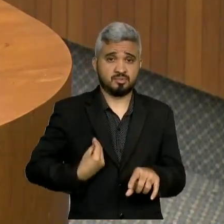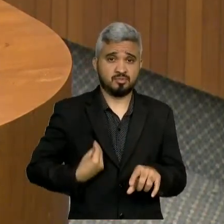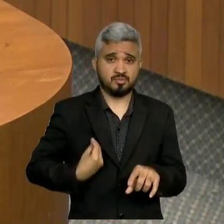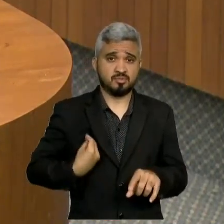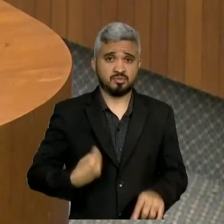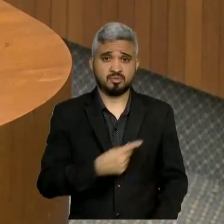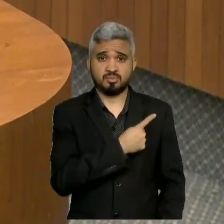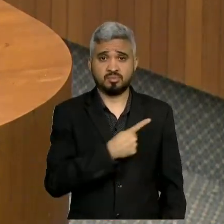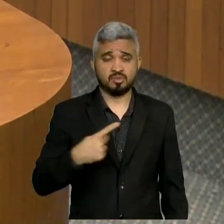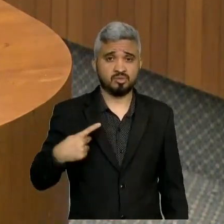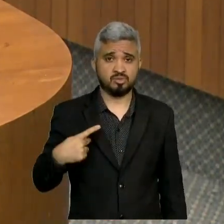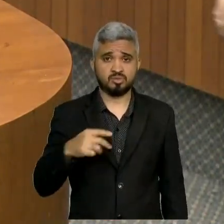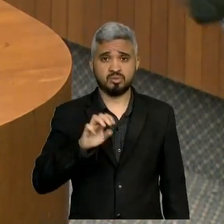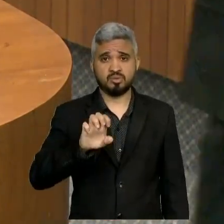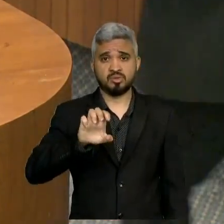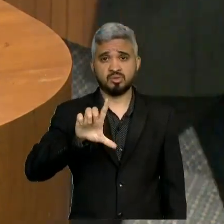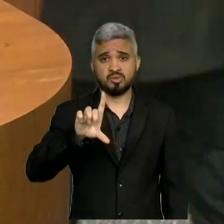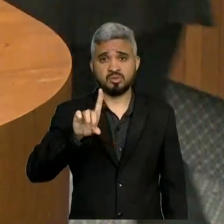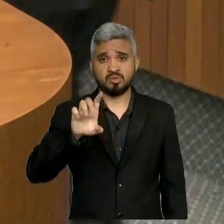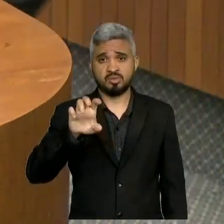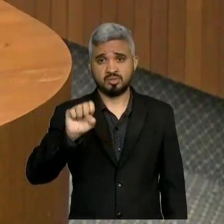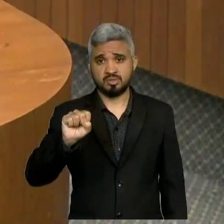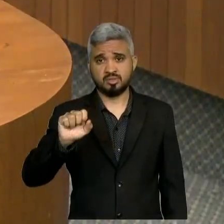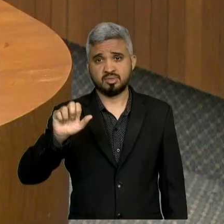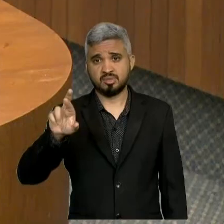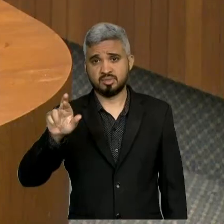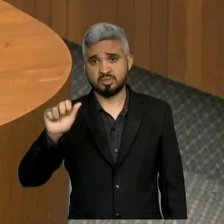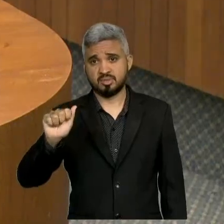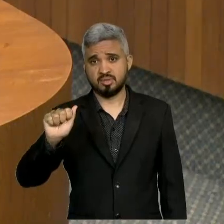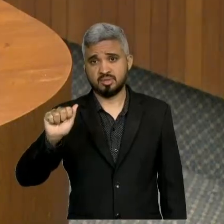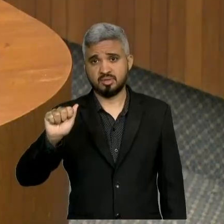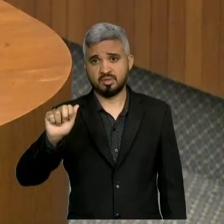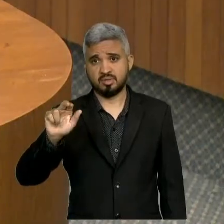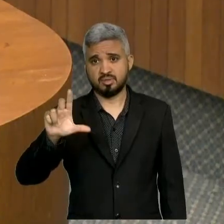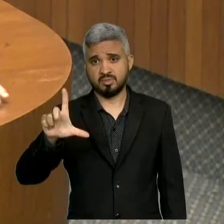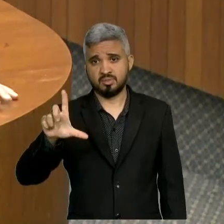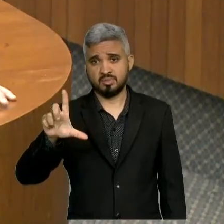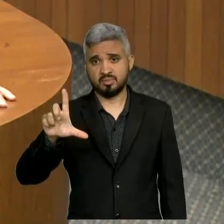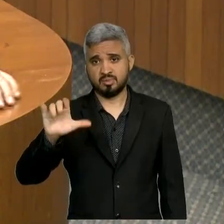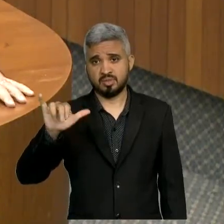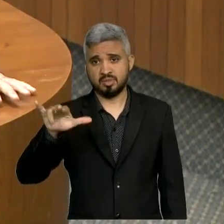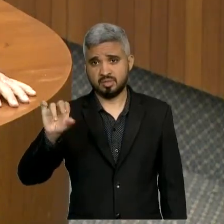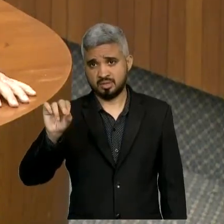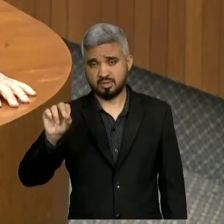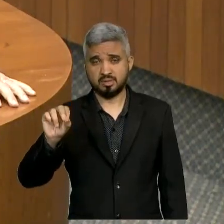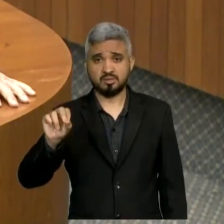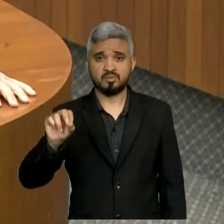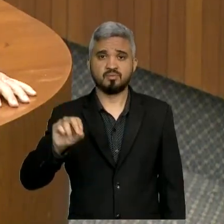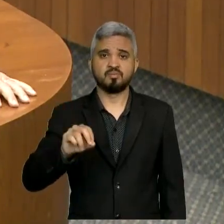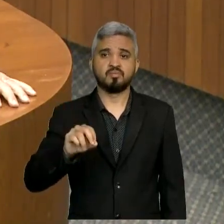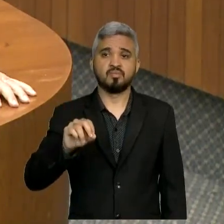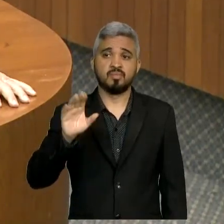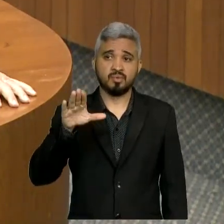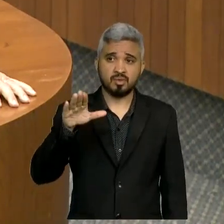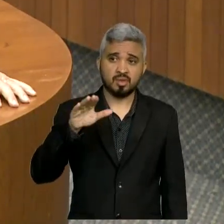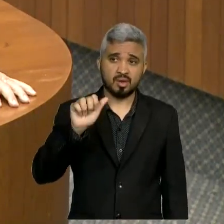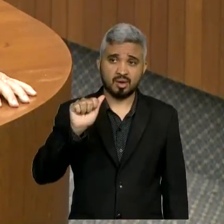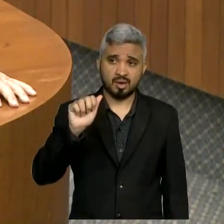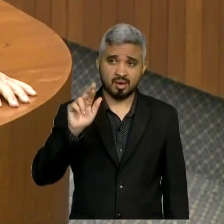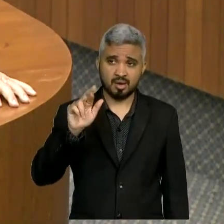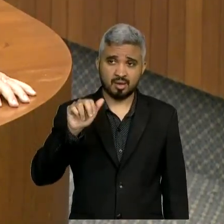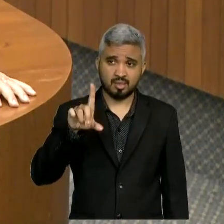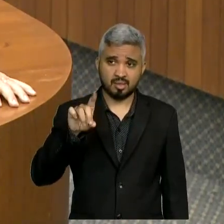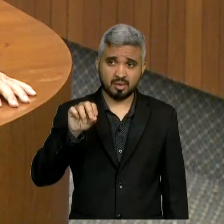Eudes Raulino, que ele é da associação, senhor presidente, que traz para nós, Arnaldo Melo, uma mensagem, e o pastor